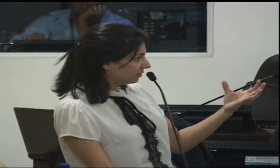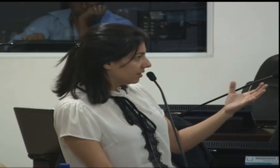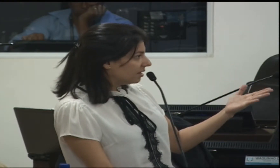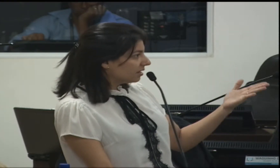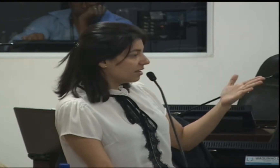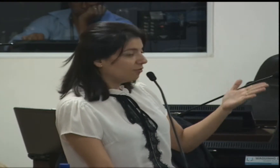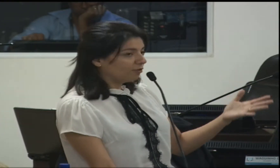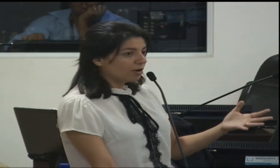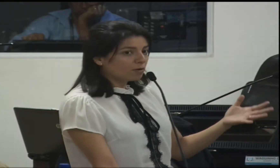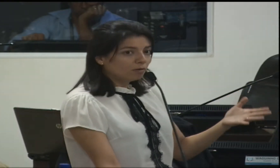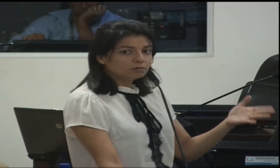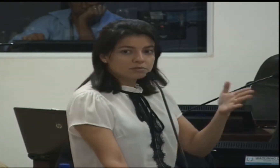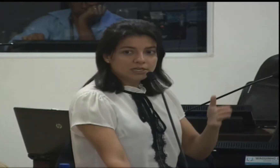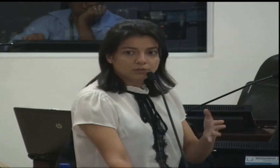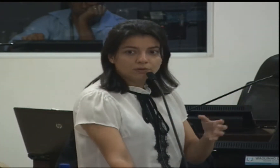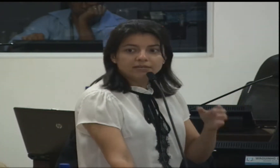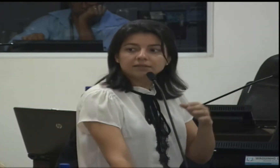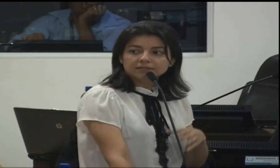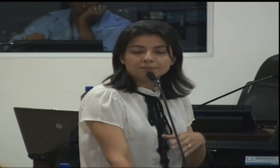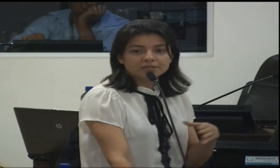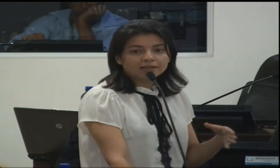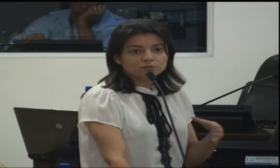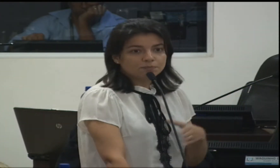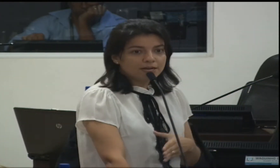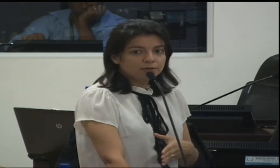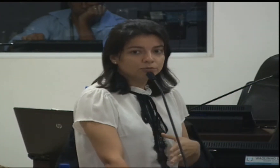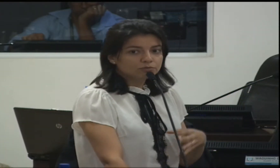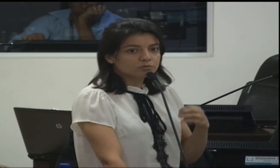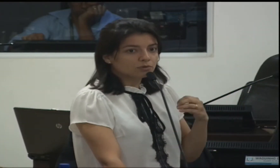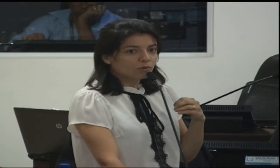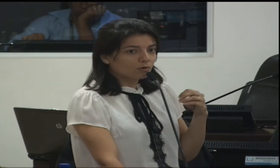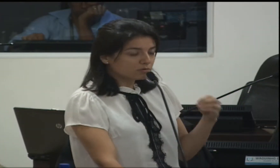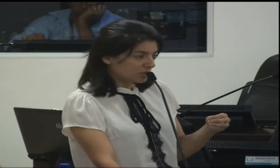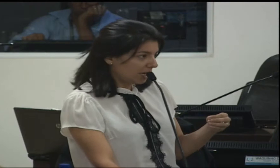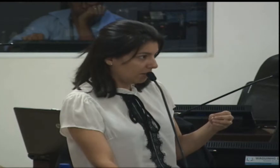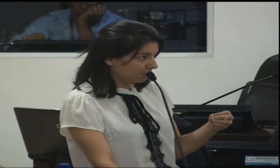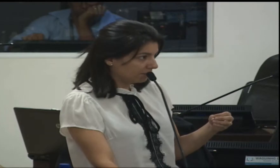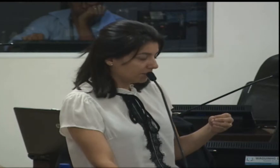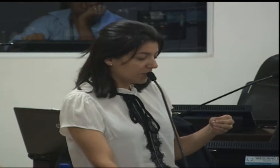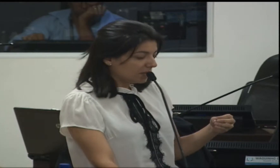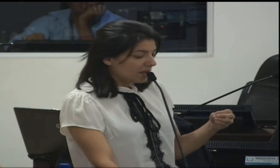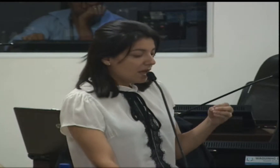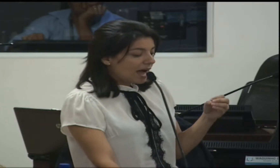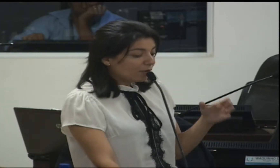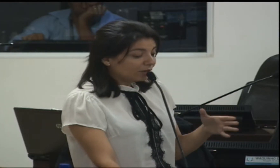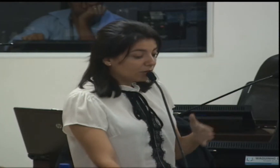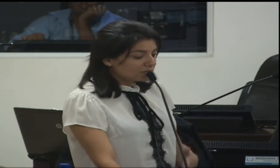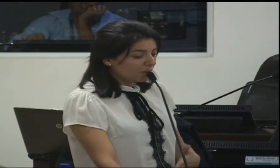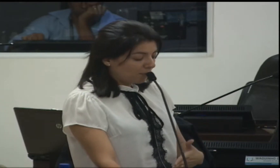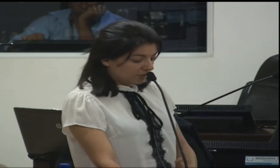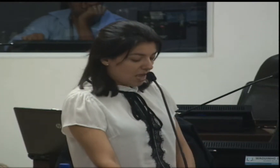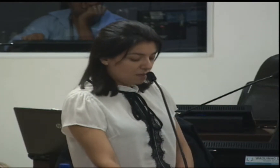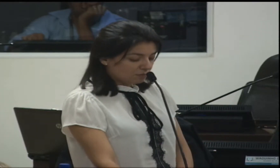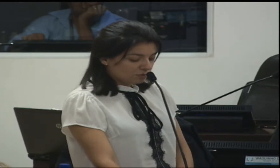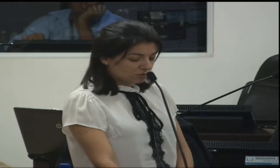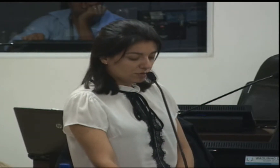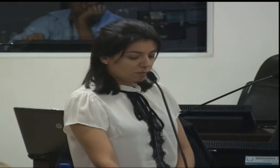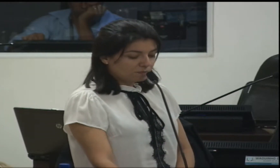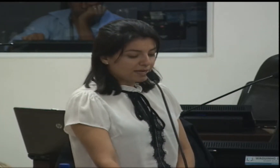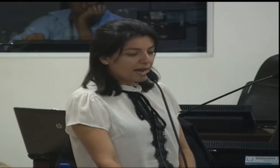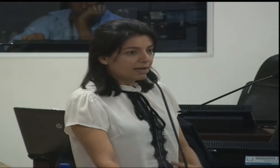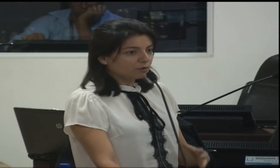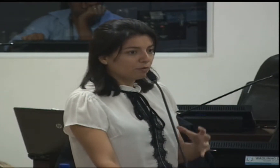forma que foi conduzido em determinados períodos o Conselho. Agora, nós não